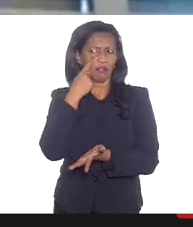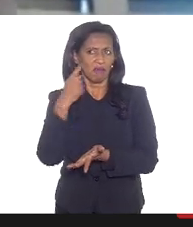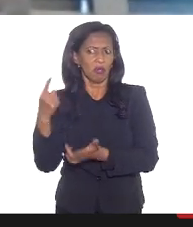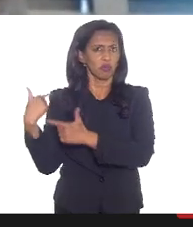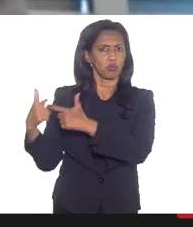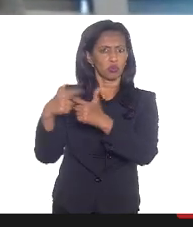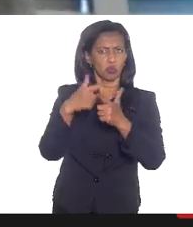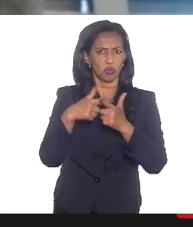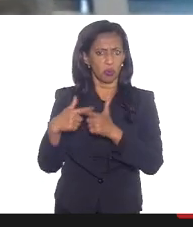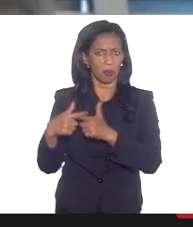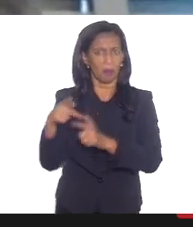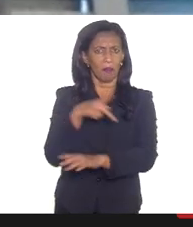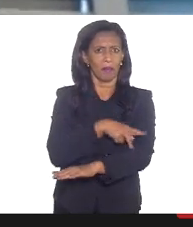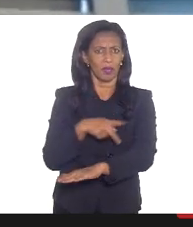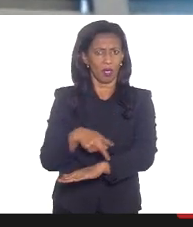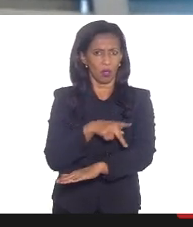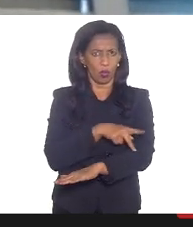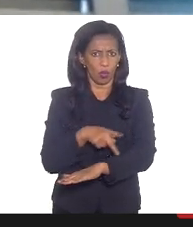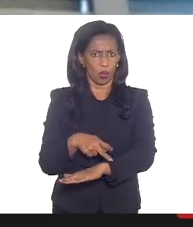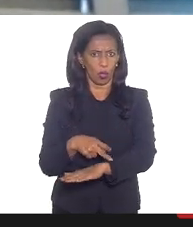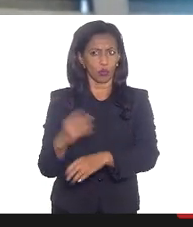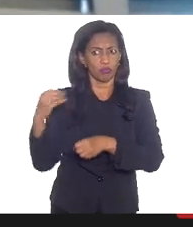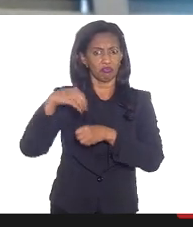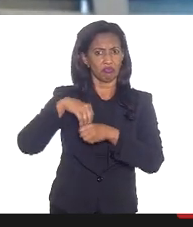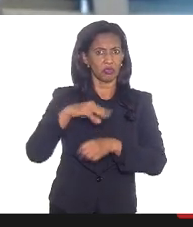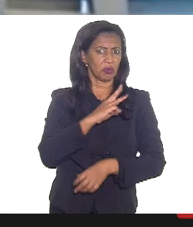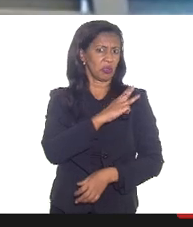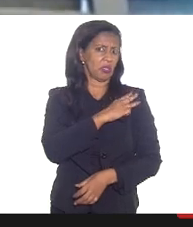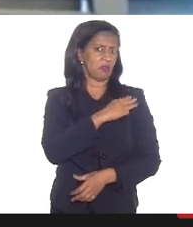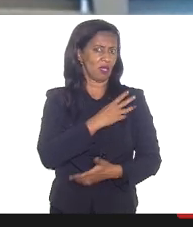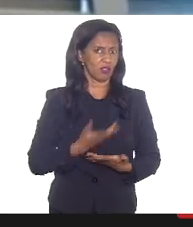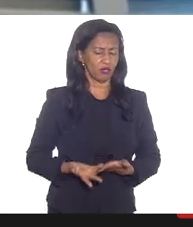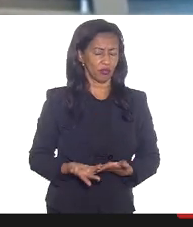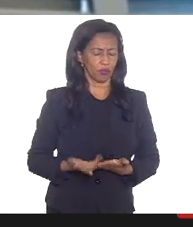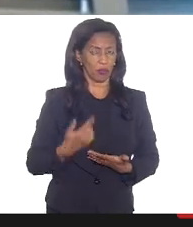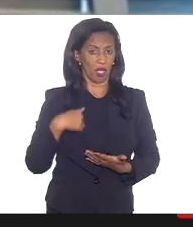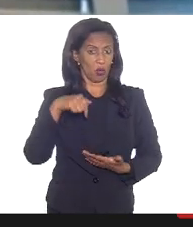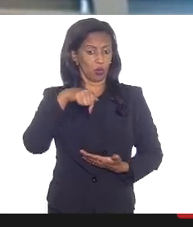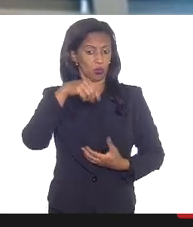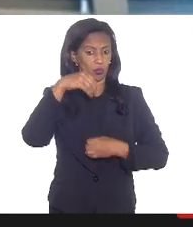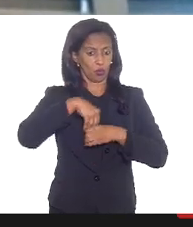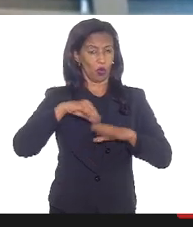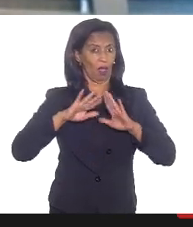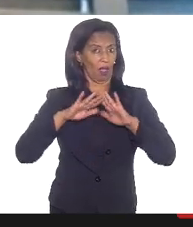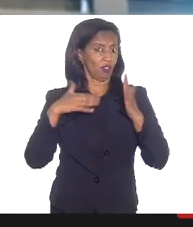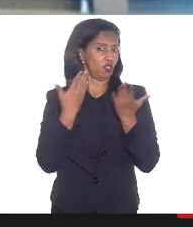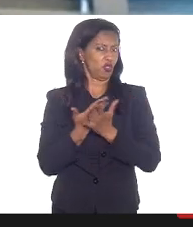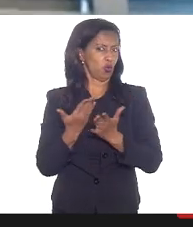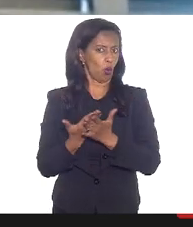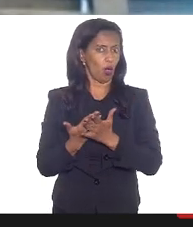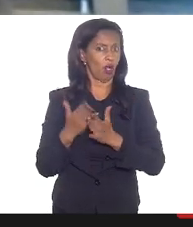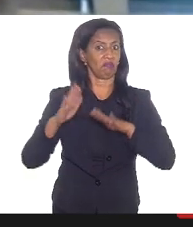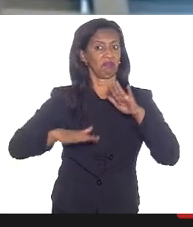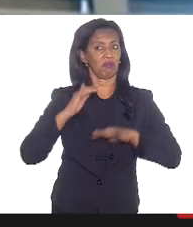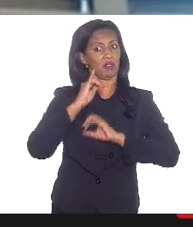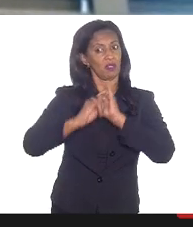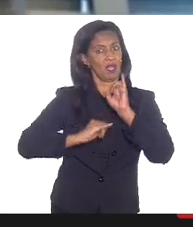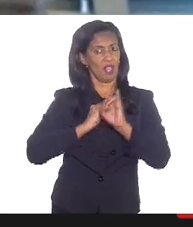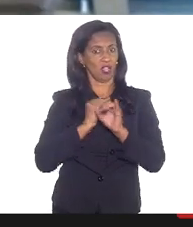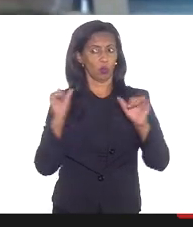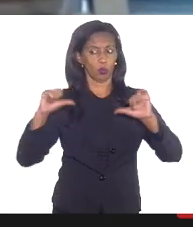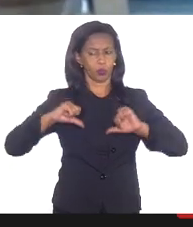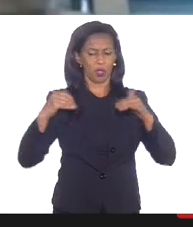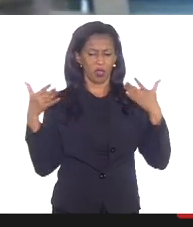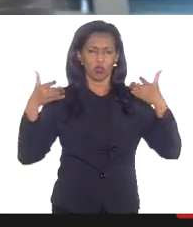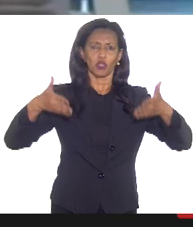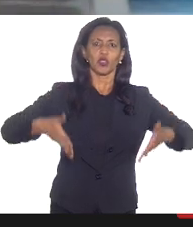as questões pedagógicas do ensino médio. Bom, eu estou aqui na escola, talvez a minha internet esteja um pouco ruim, e eu cheguei aqui na